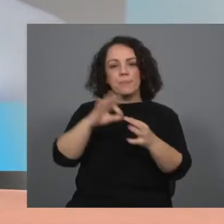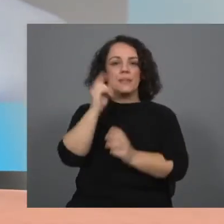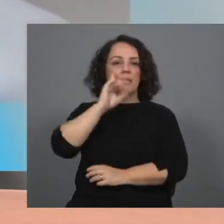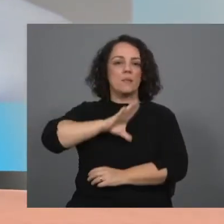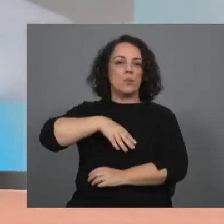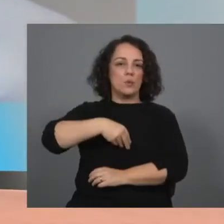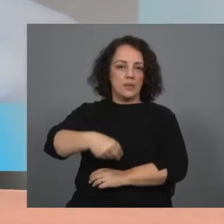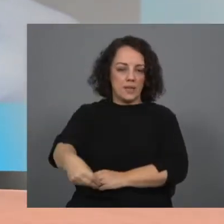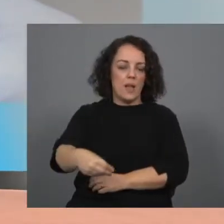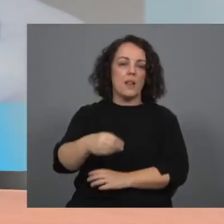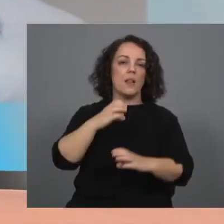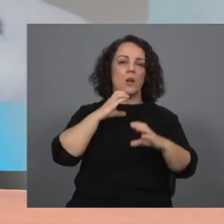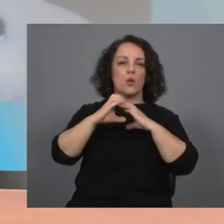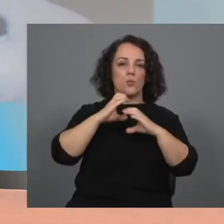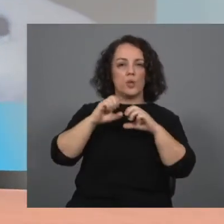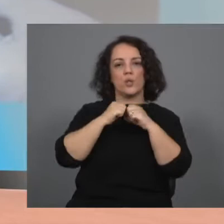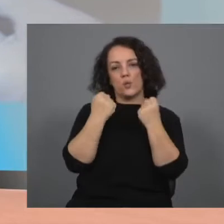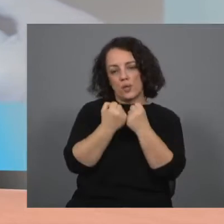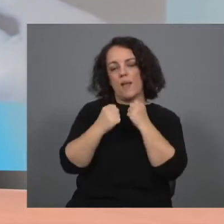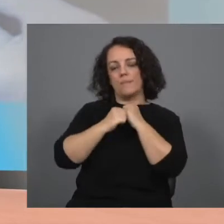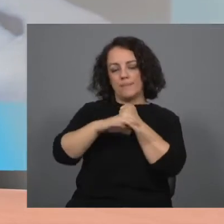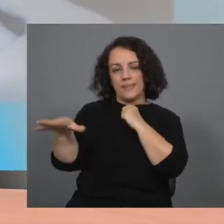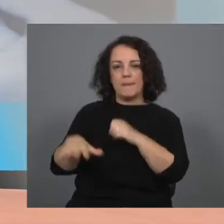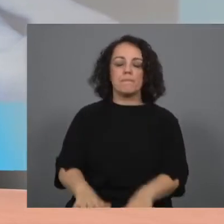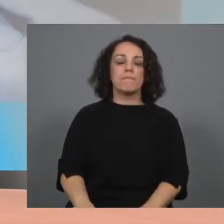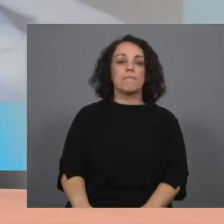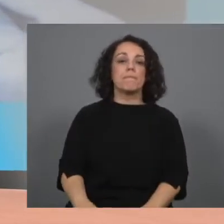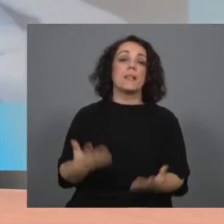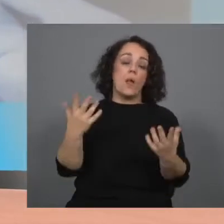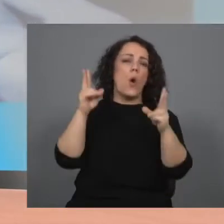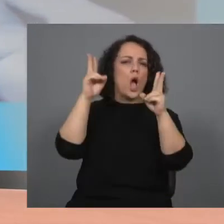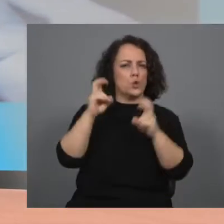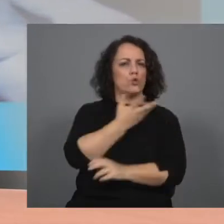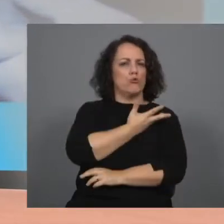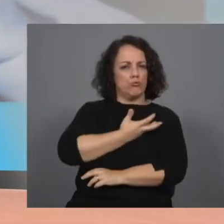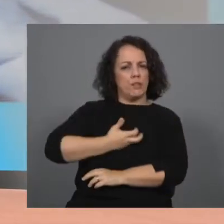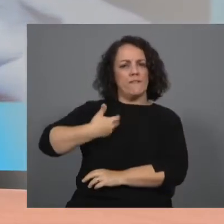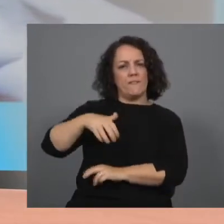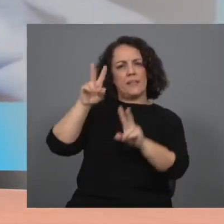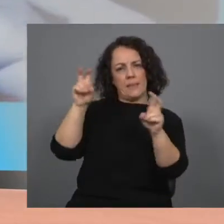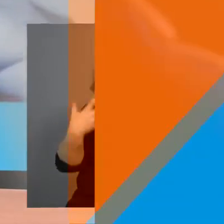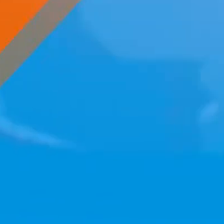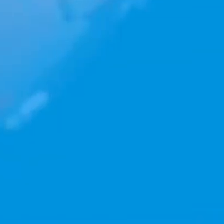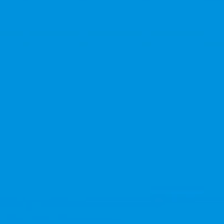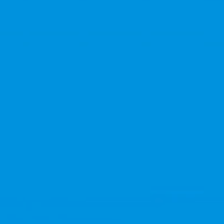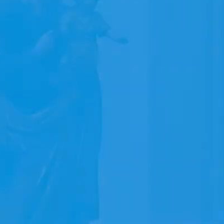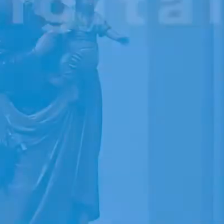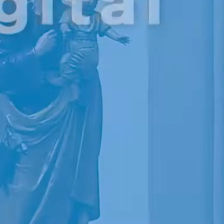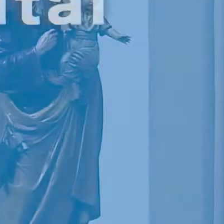Mundial das Comunicações Sociais. Tempo ainda para outros assuntos que marcam a atualidade.